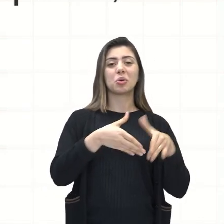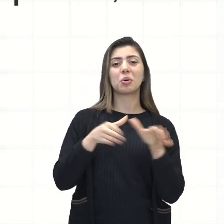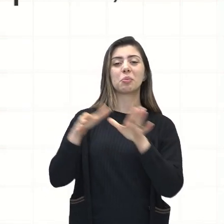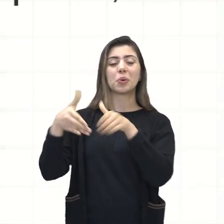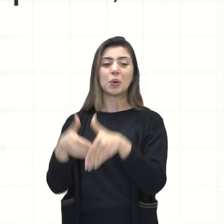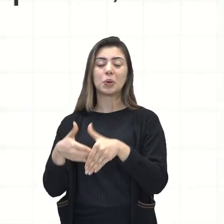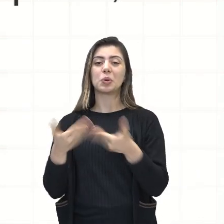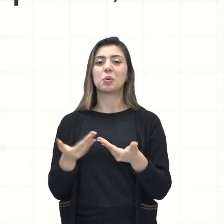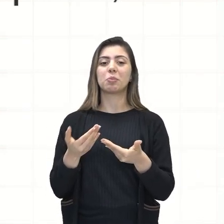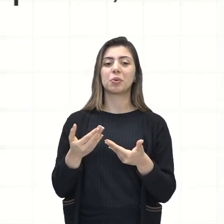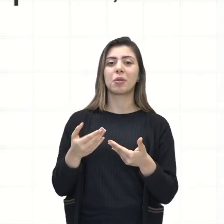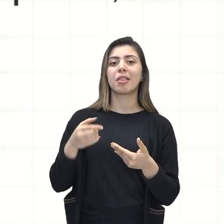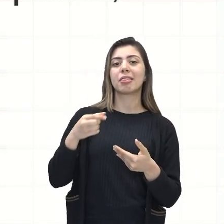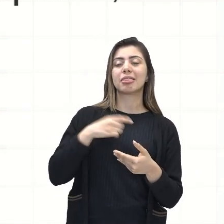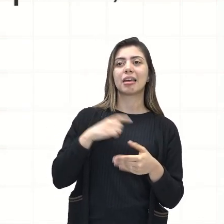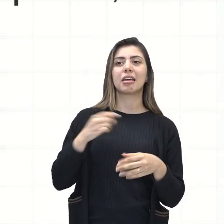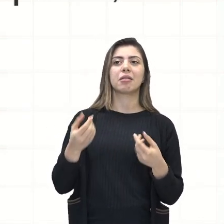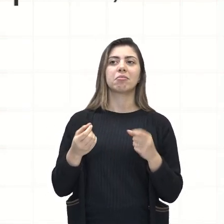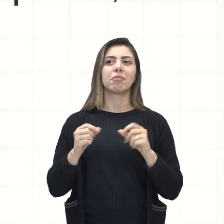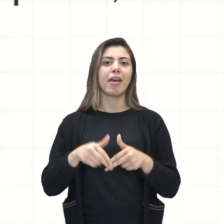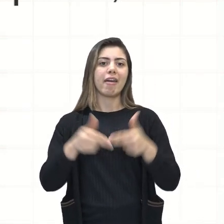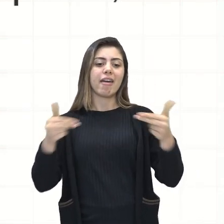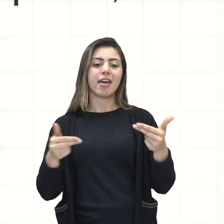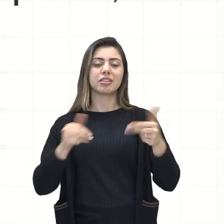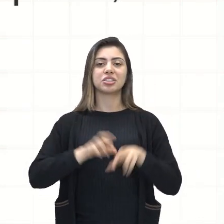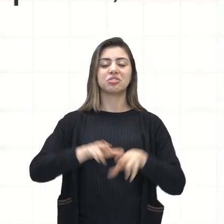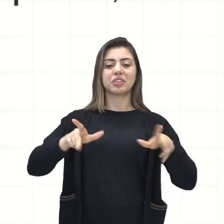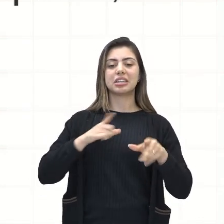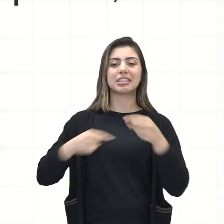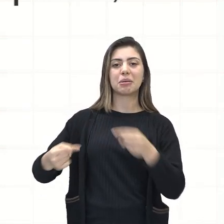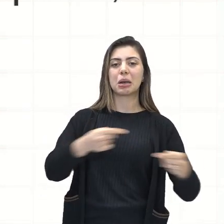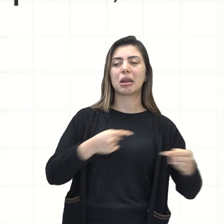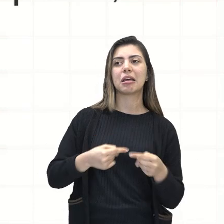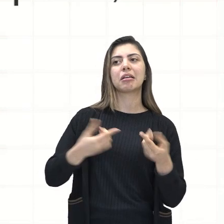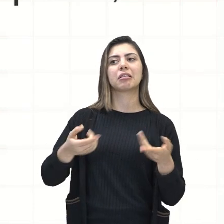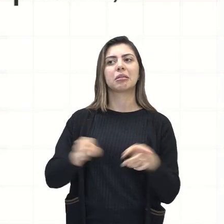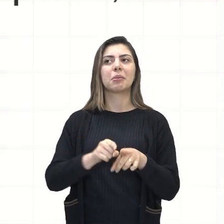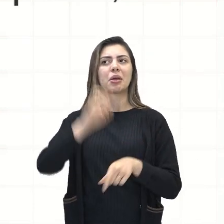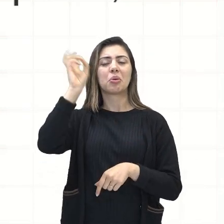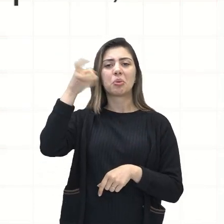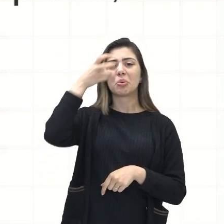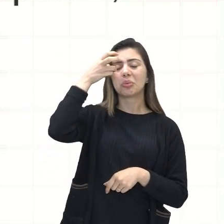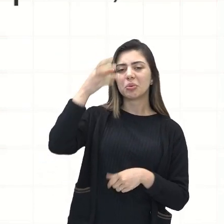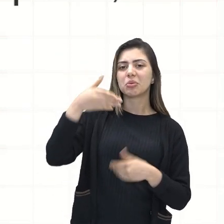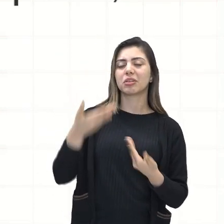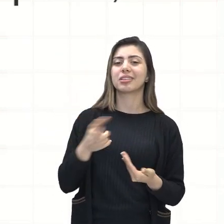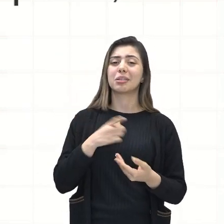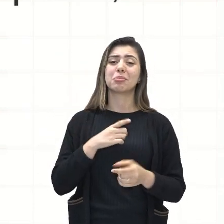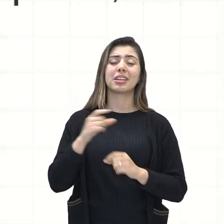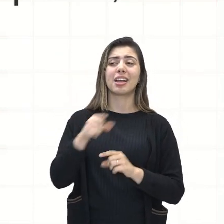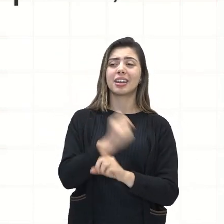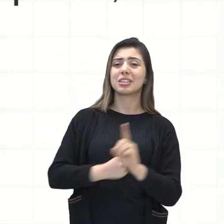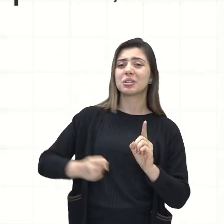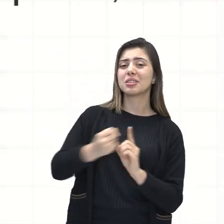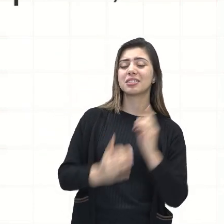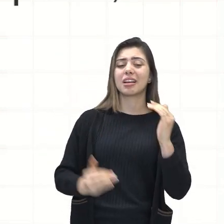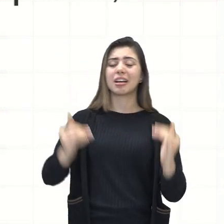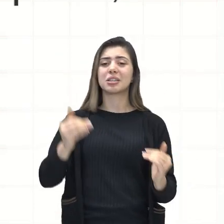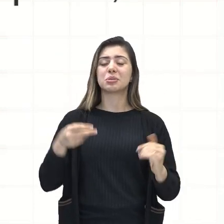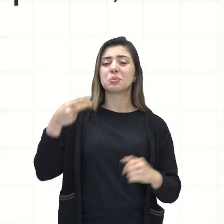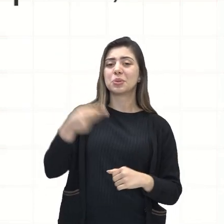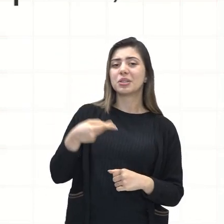internas, divergências étnicas e também divergências culturais. Os choques sociais, políticos e